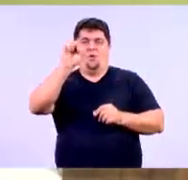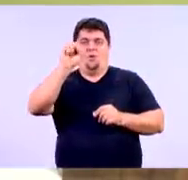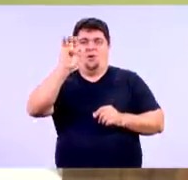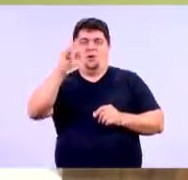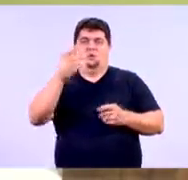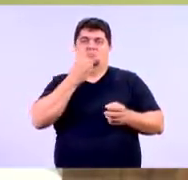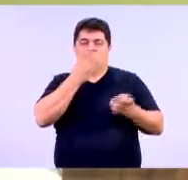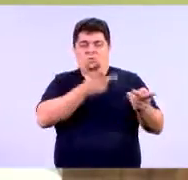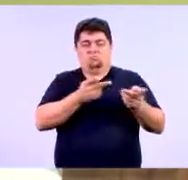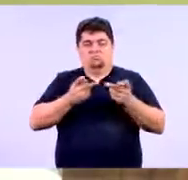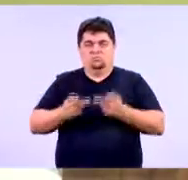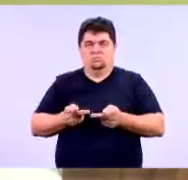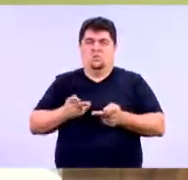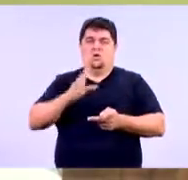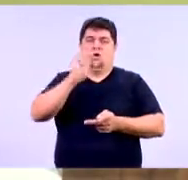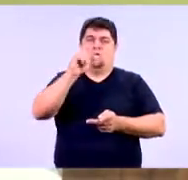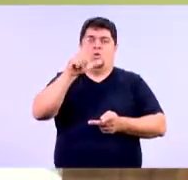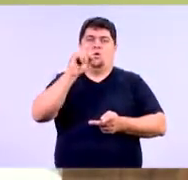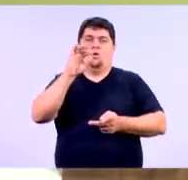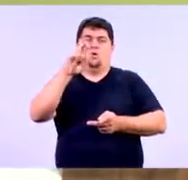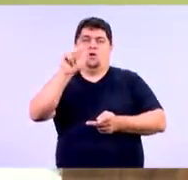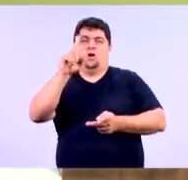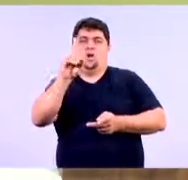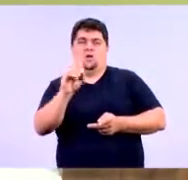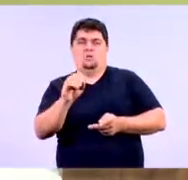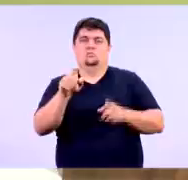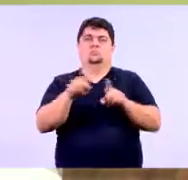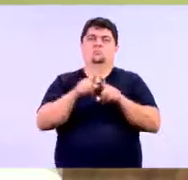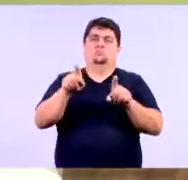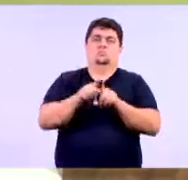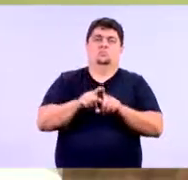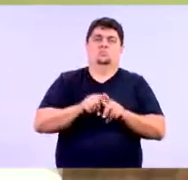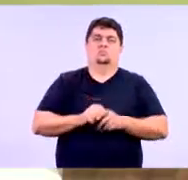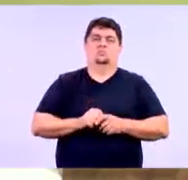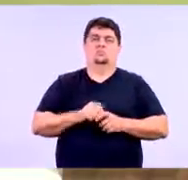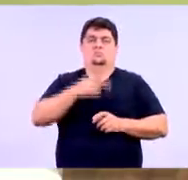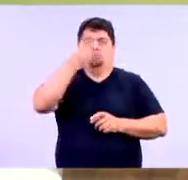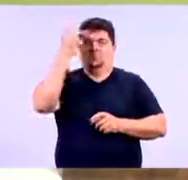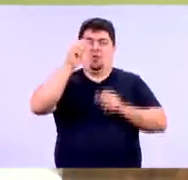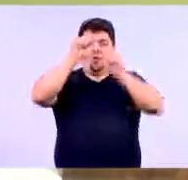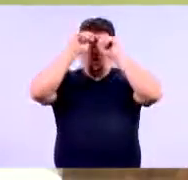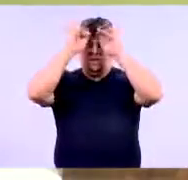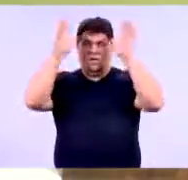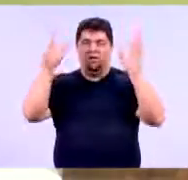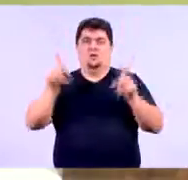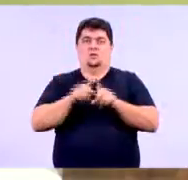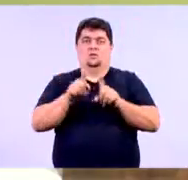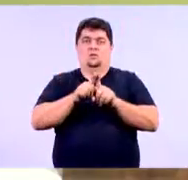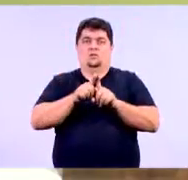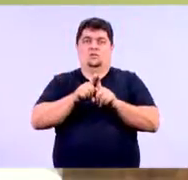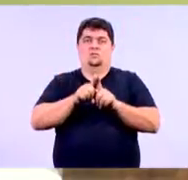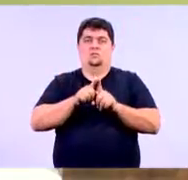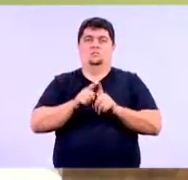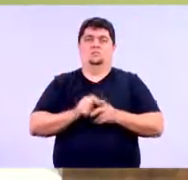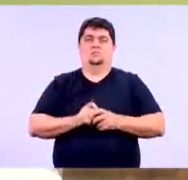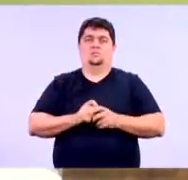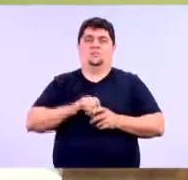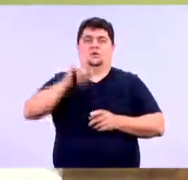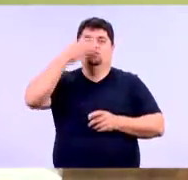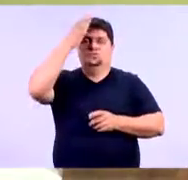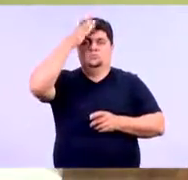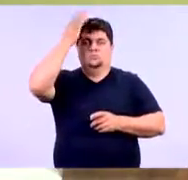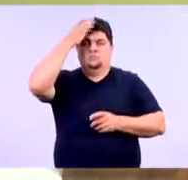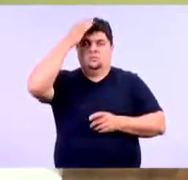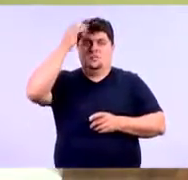bem-vindos. Pessoal de Colorado, temos ainda o pessoal do Acre, lá de Rio Branco, pessoal de